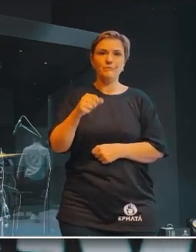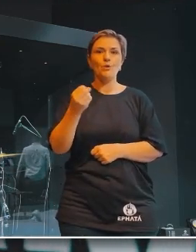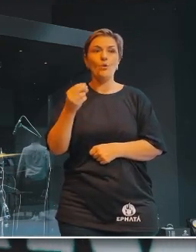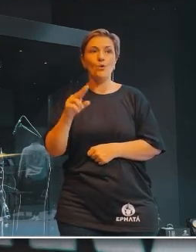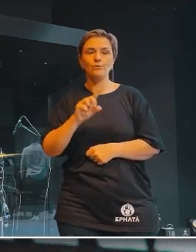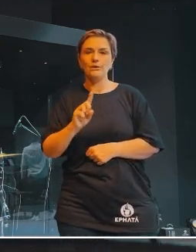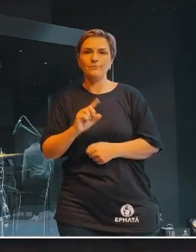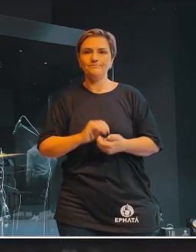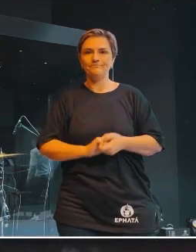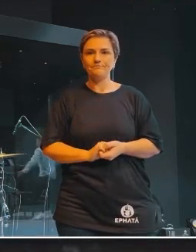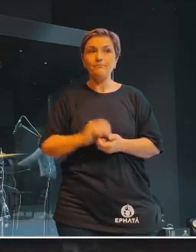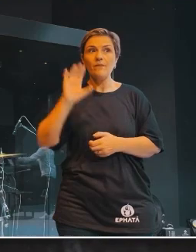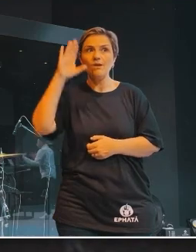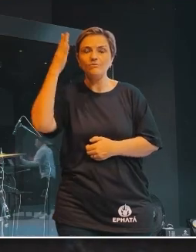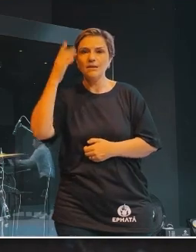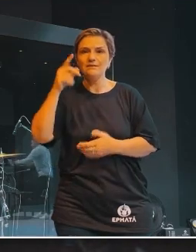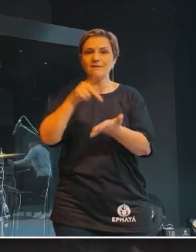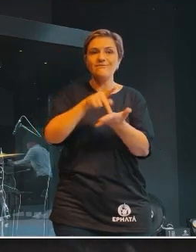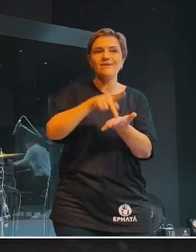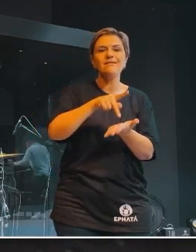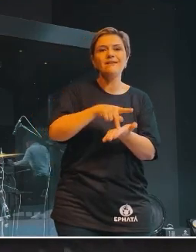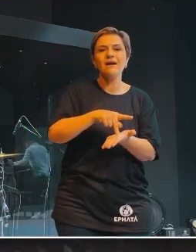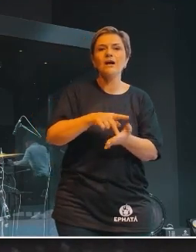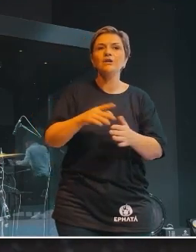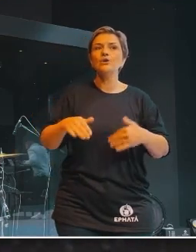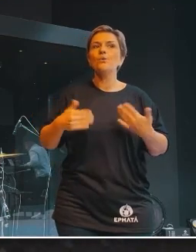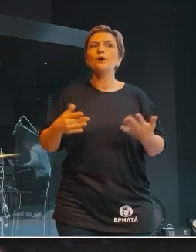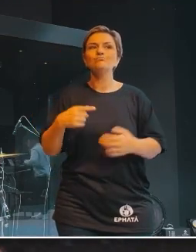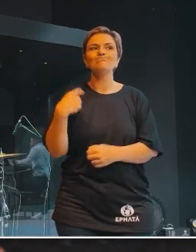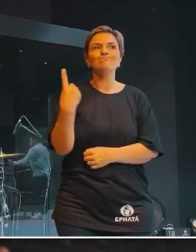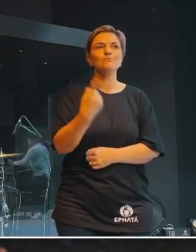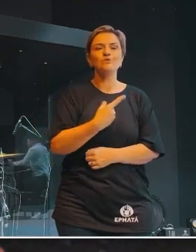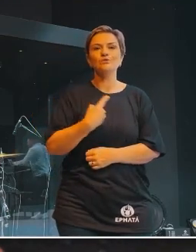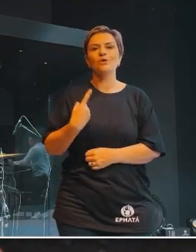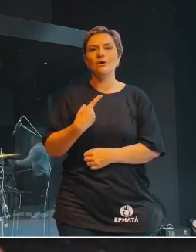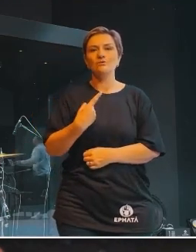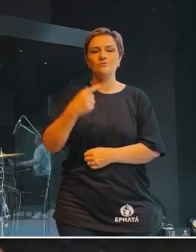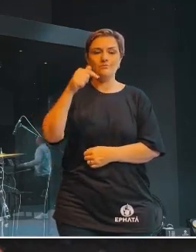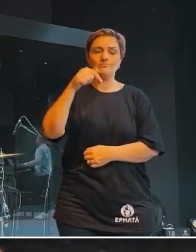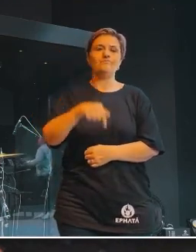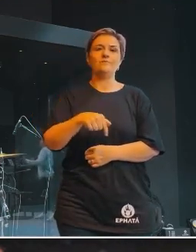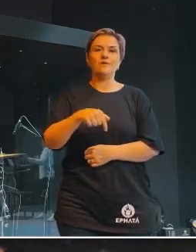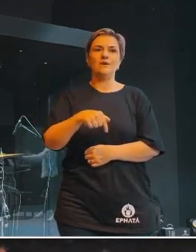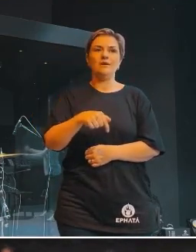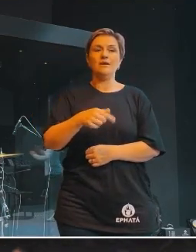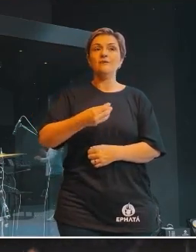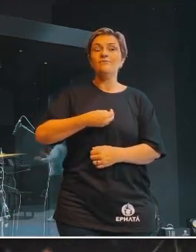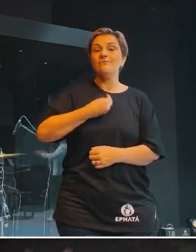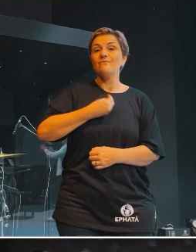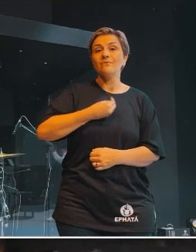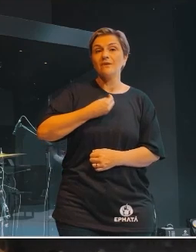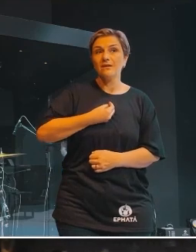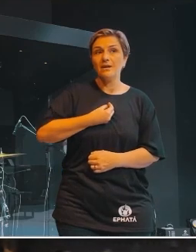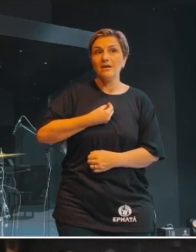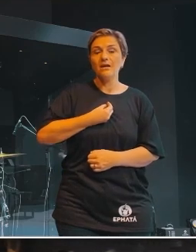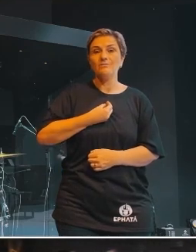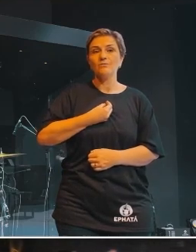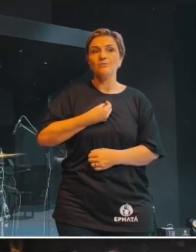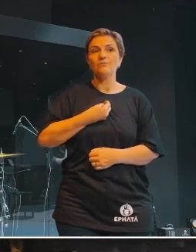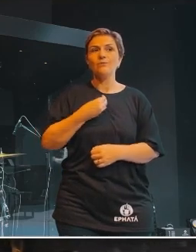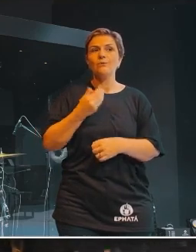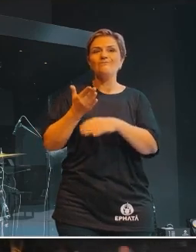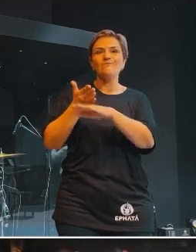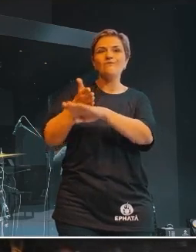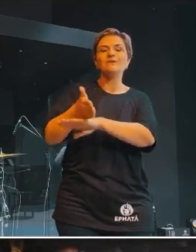Acontece que a verdade é que enquanto nós estivermos aqui, viveremos,